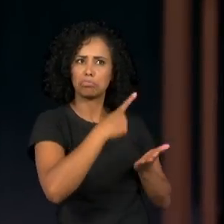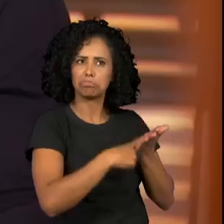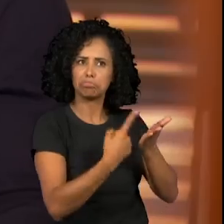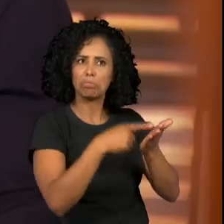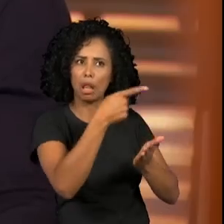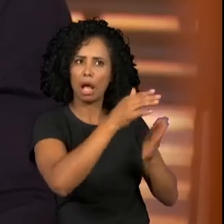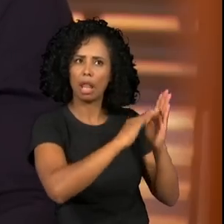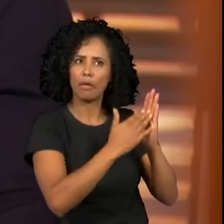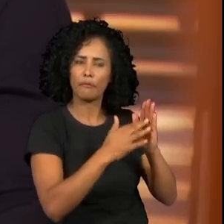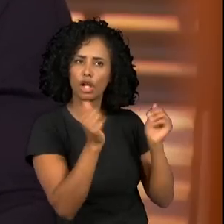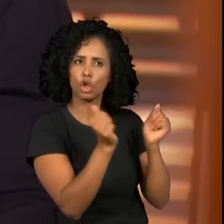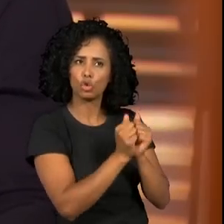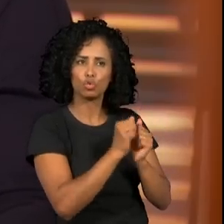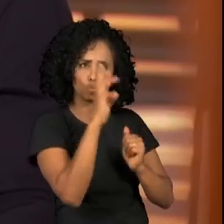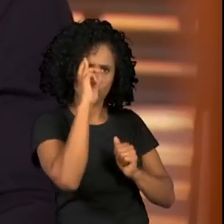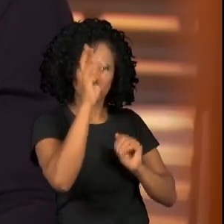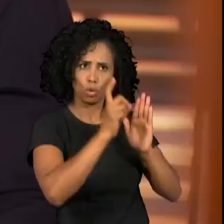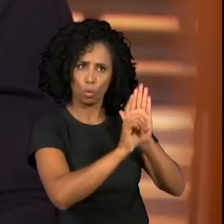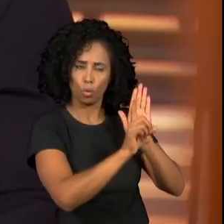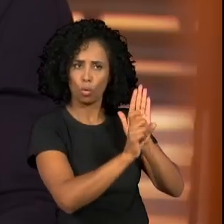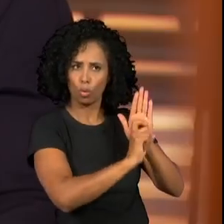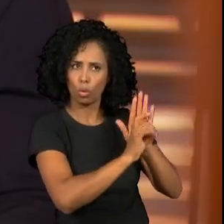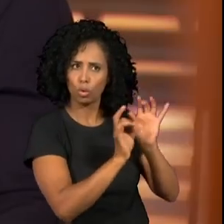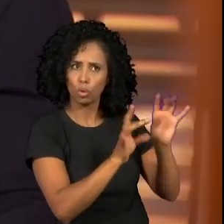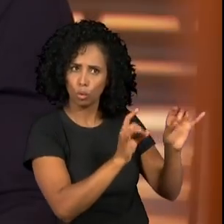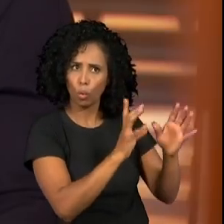negociamos. Vocês? Tipo,